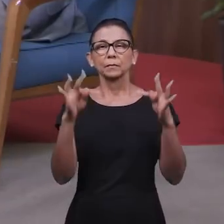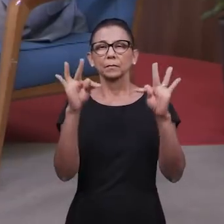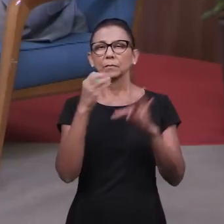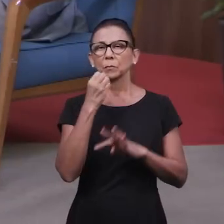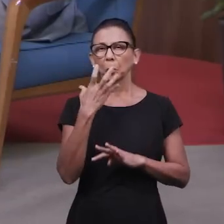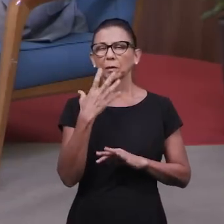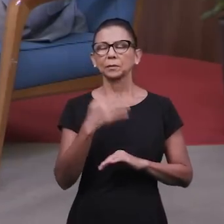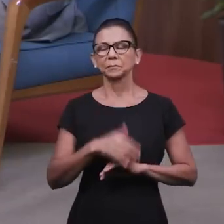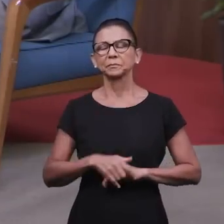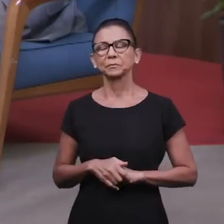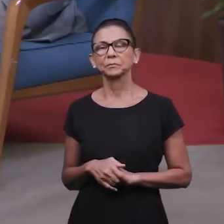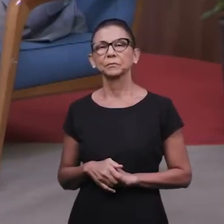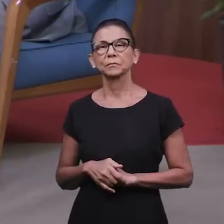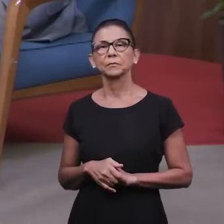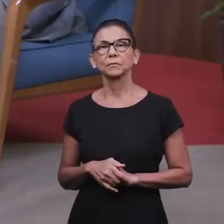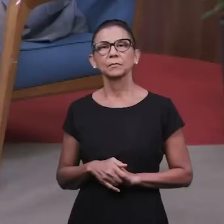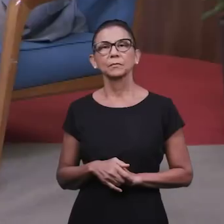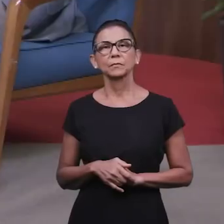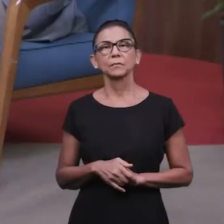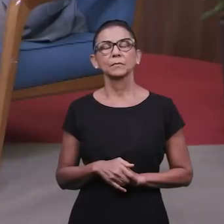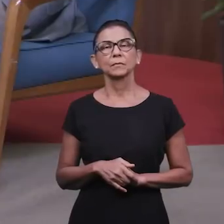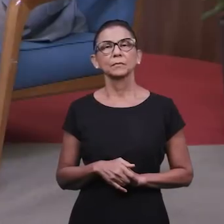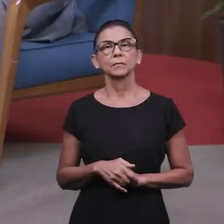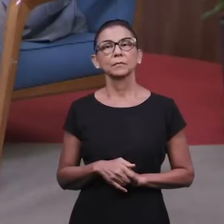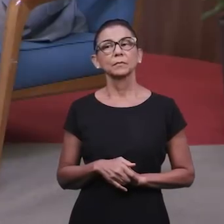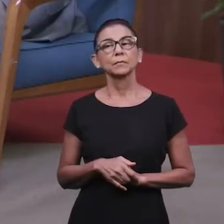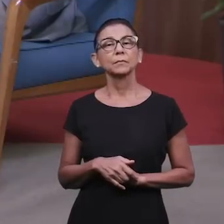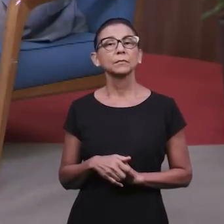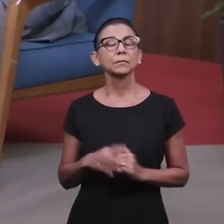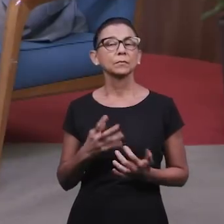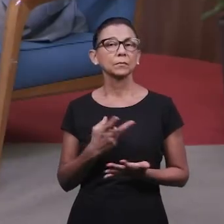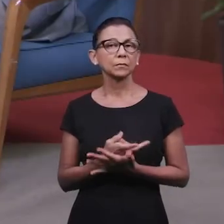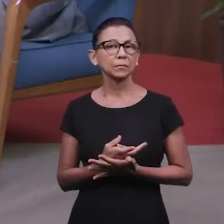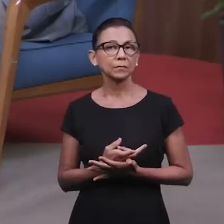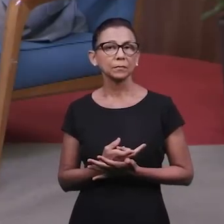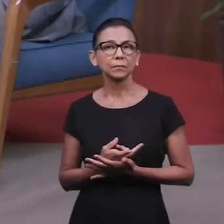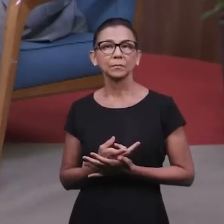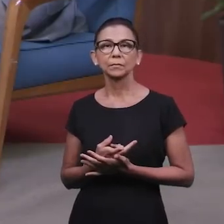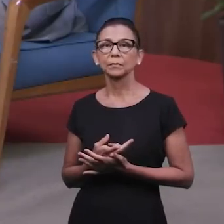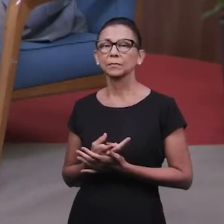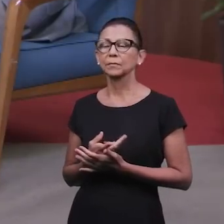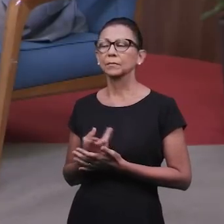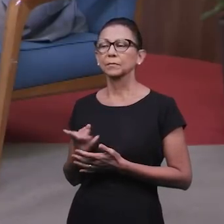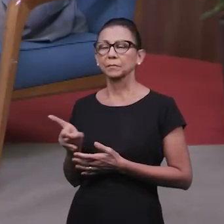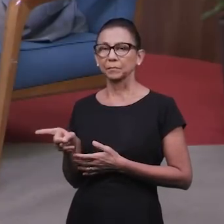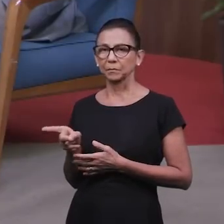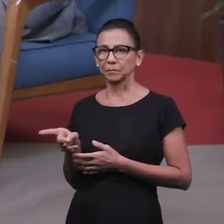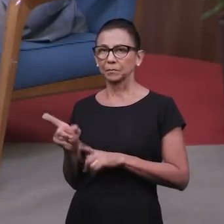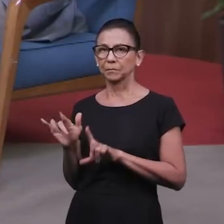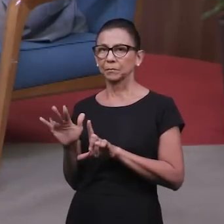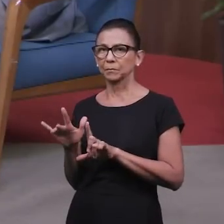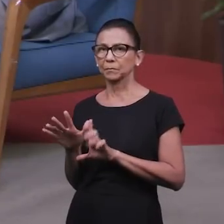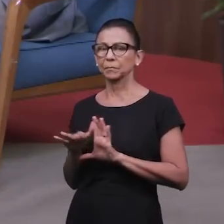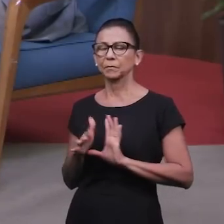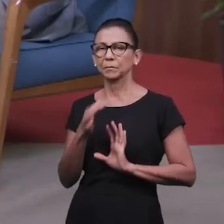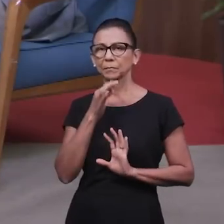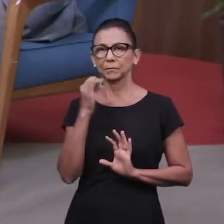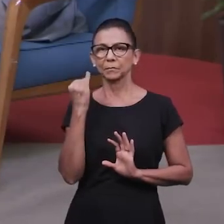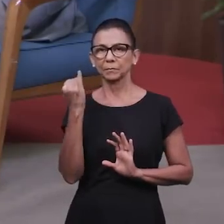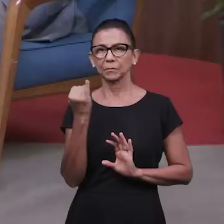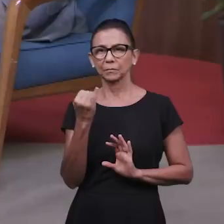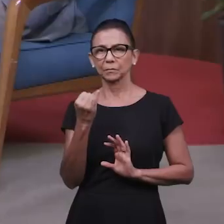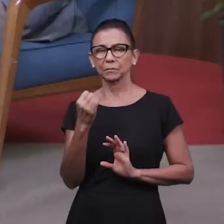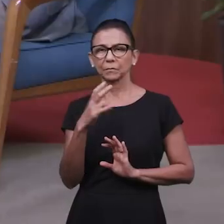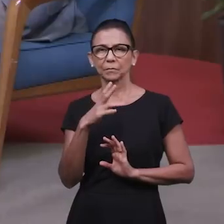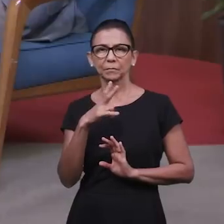muito. Então, quando você faz isso, nesse primeiro momento, nesse QR Code que está aparecendo aí, você vai falar sobre a importância do programa para a sua vida. Isso